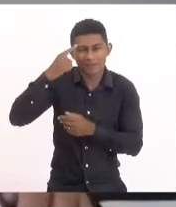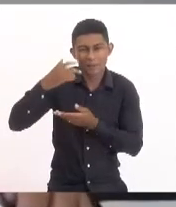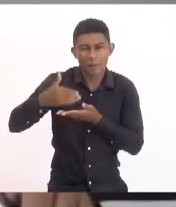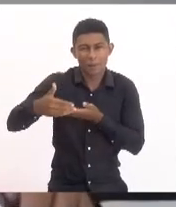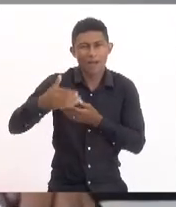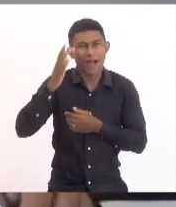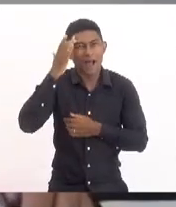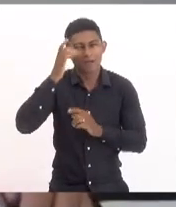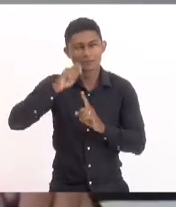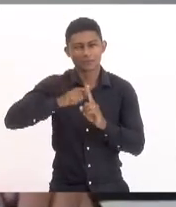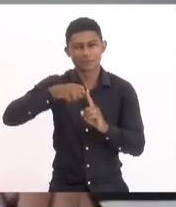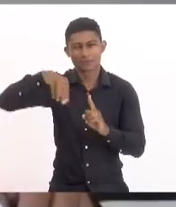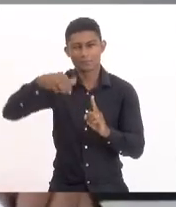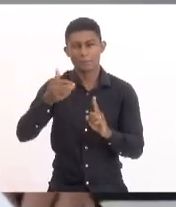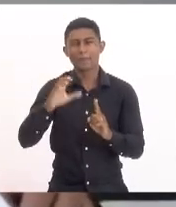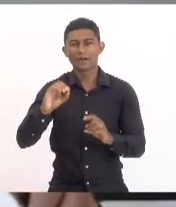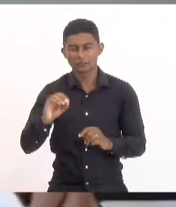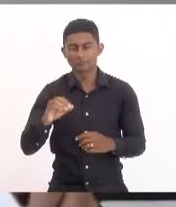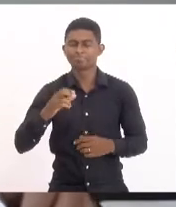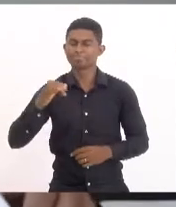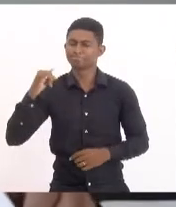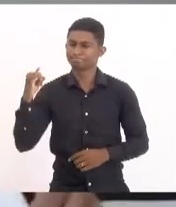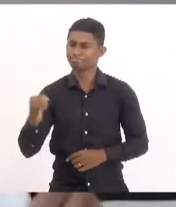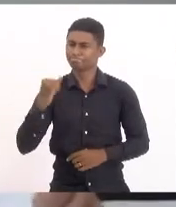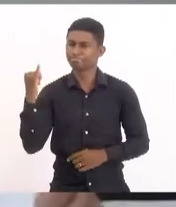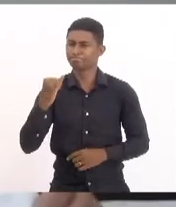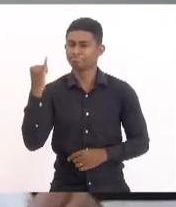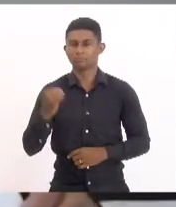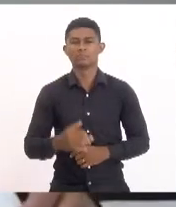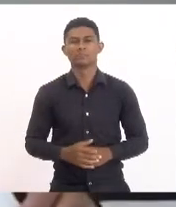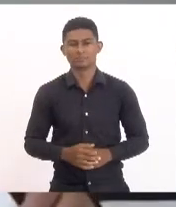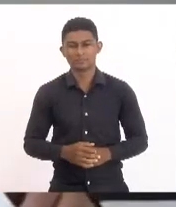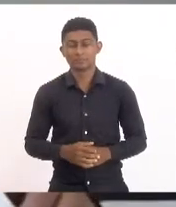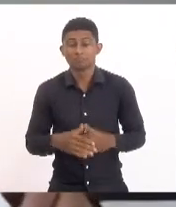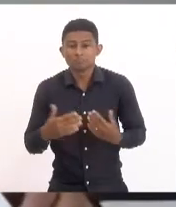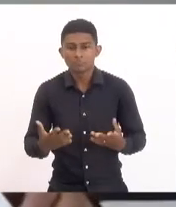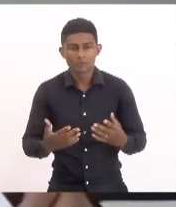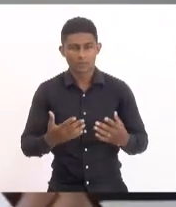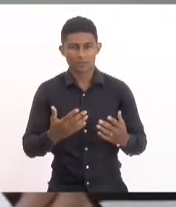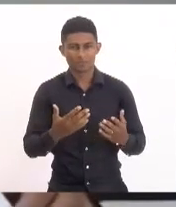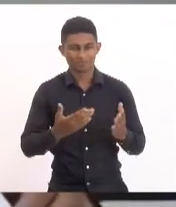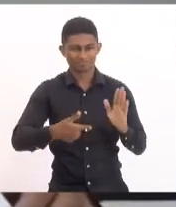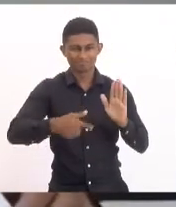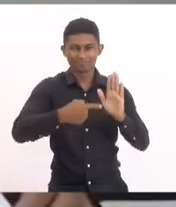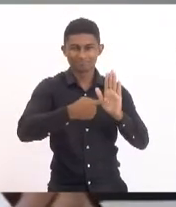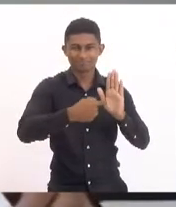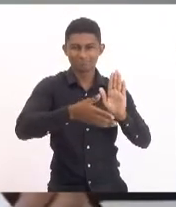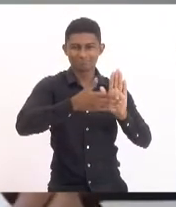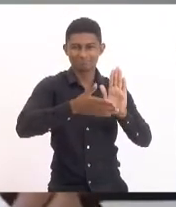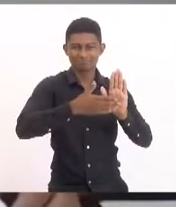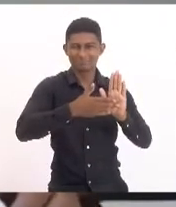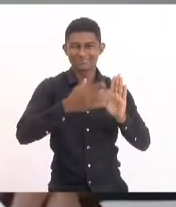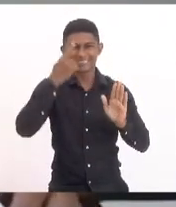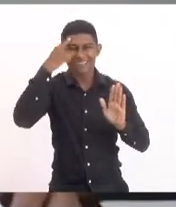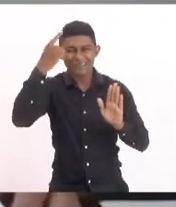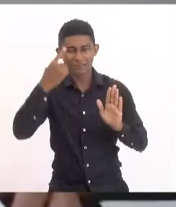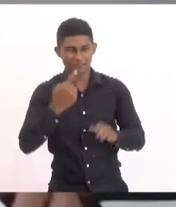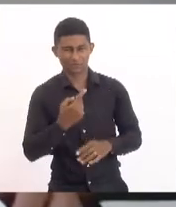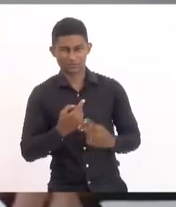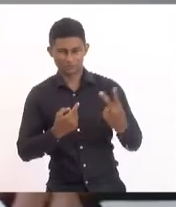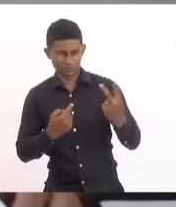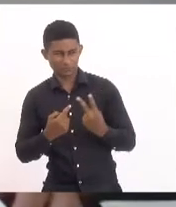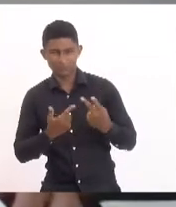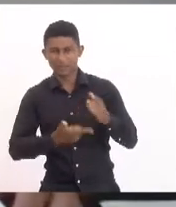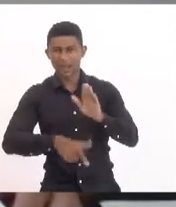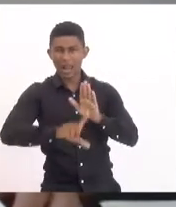em março de 2021. É importante que, em geral, André, os debates sobre essa pauta, eu e você temos, inclusive, André, uma lei, né, tratando